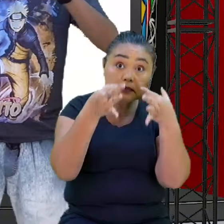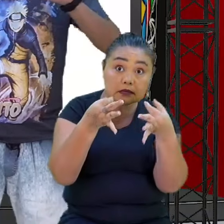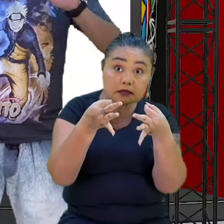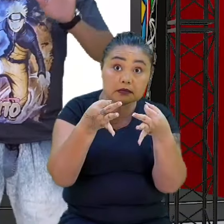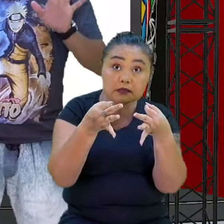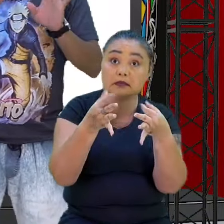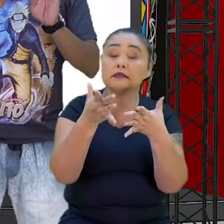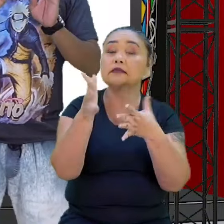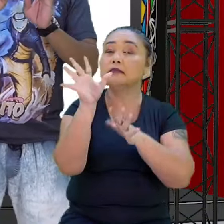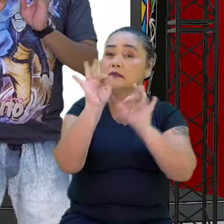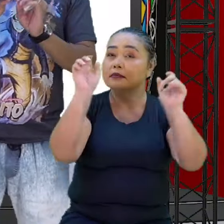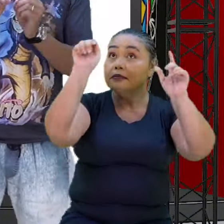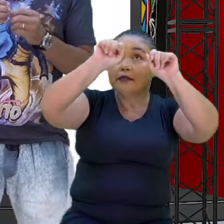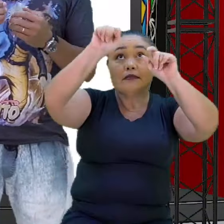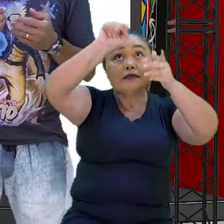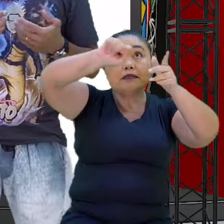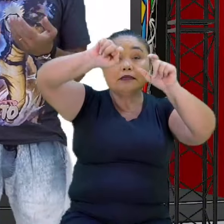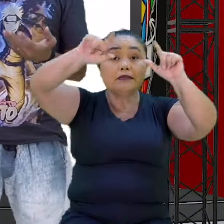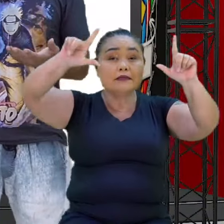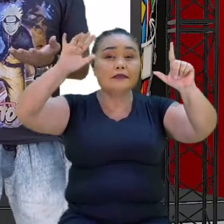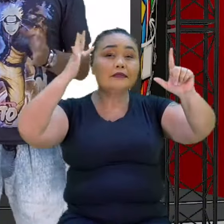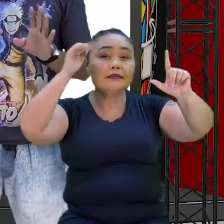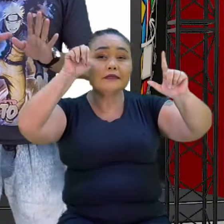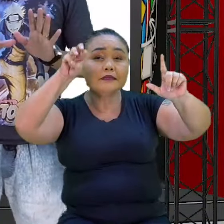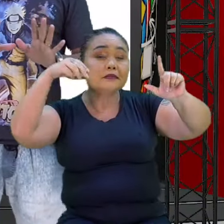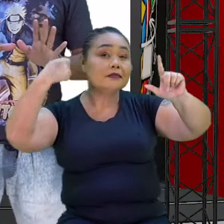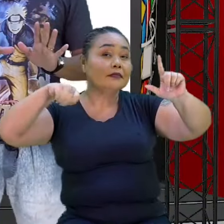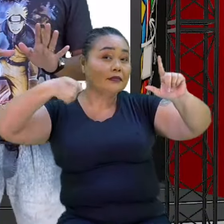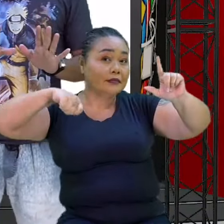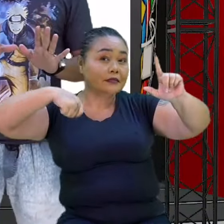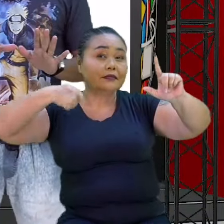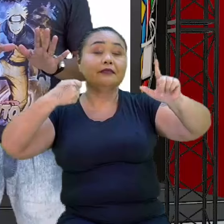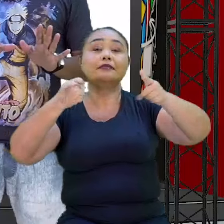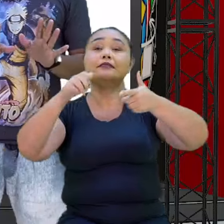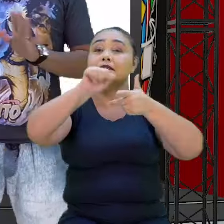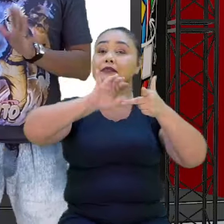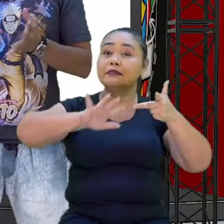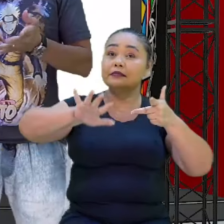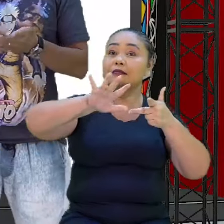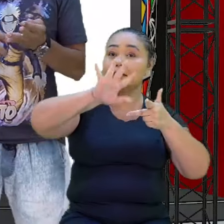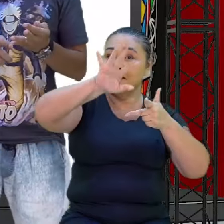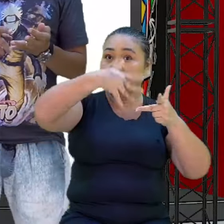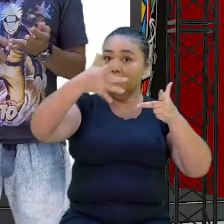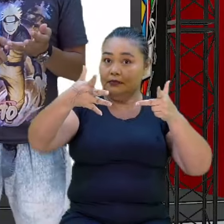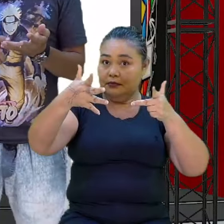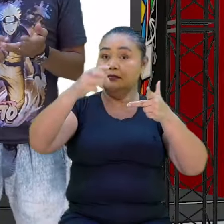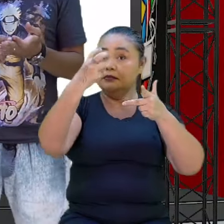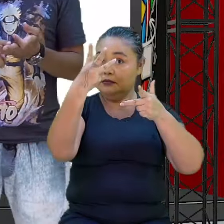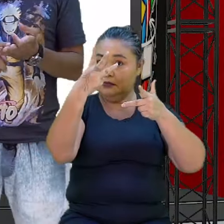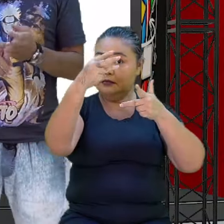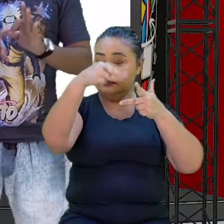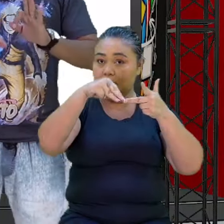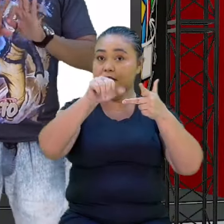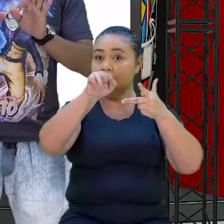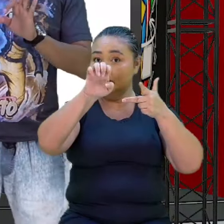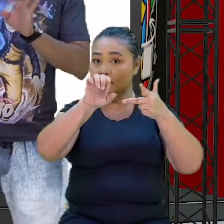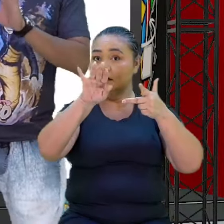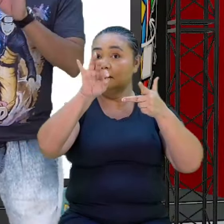organizar no quadro aí ó as fórmulas que vamos precisar trigonometria tá as três razões trigonométrica seno cosseno de